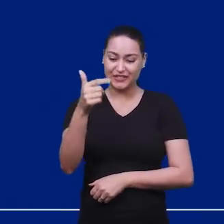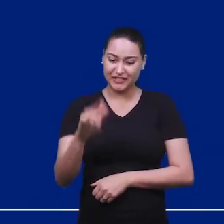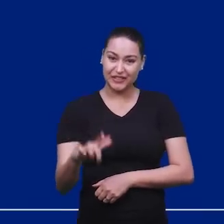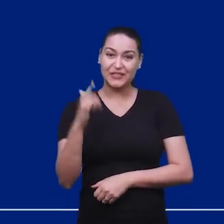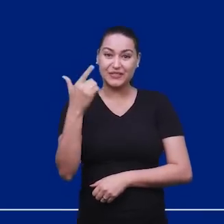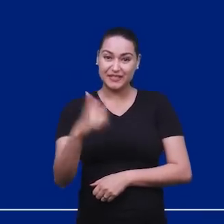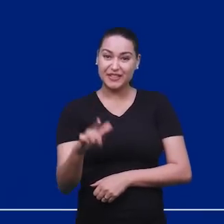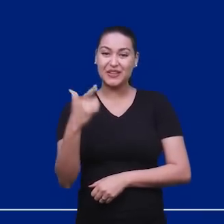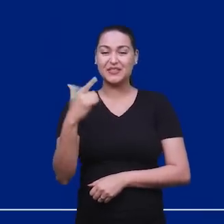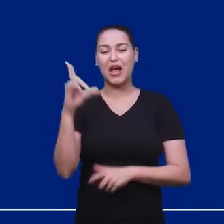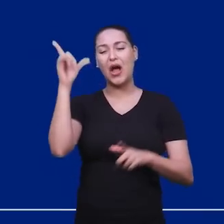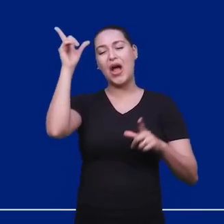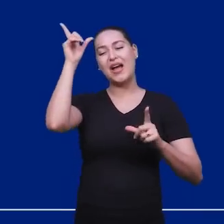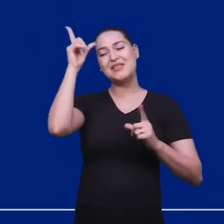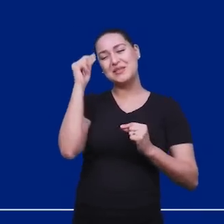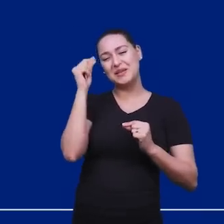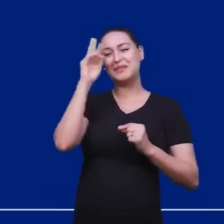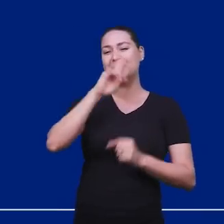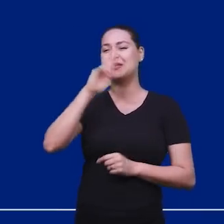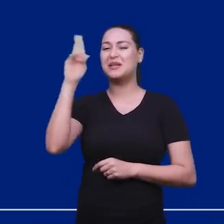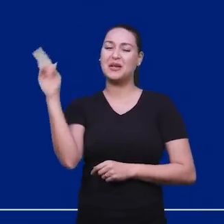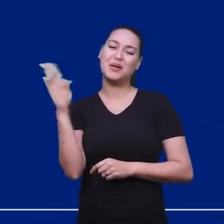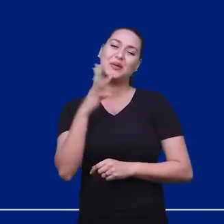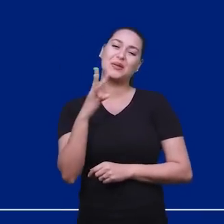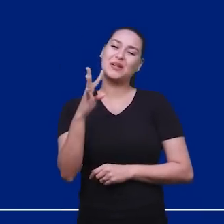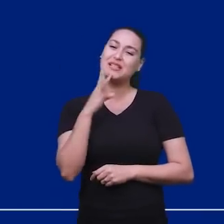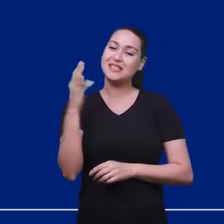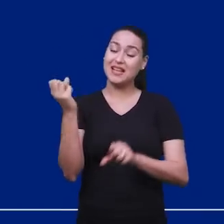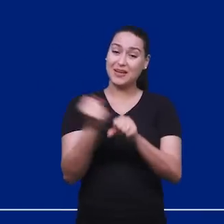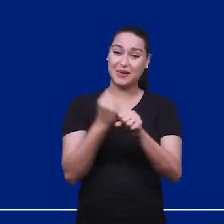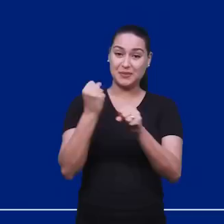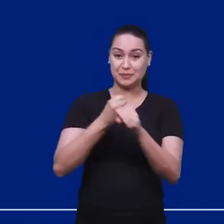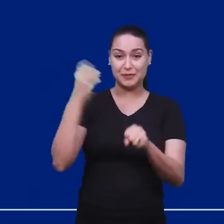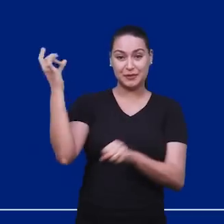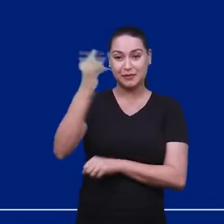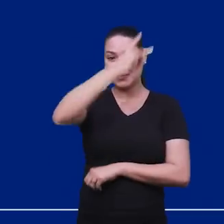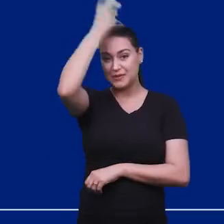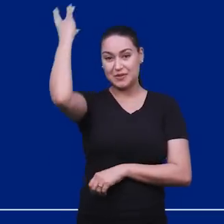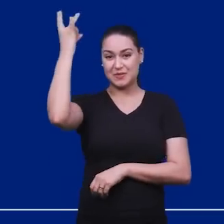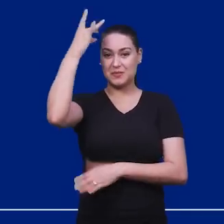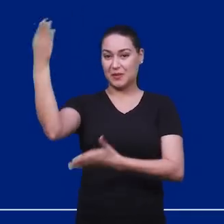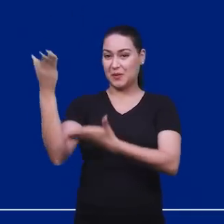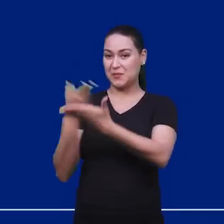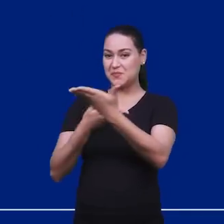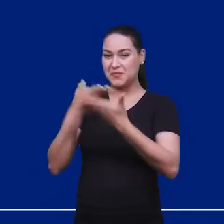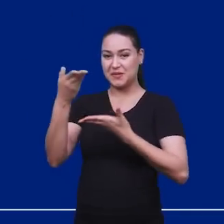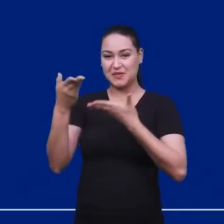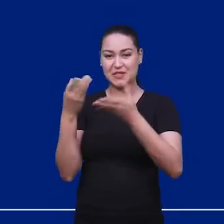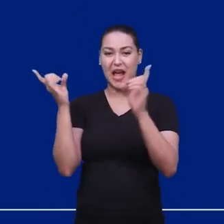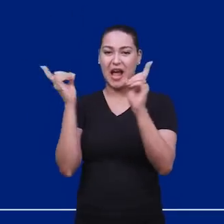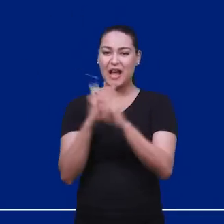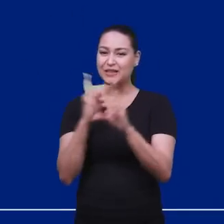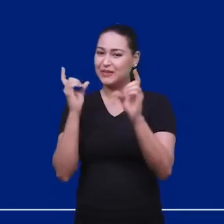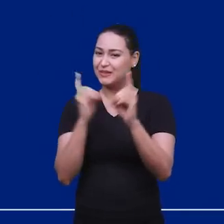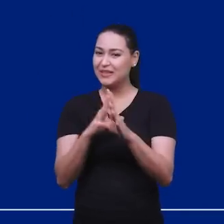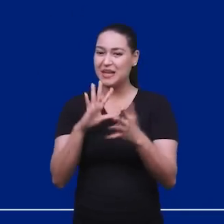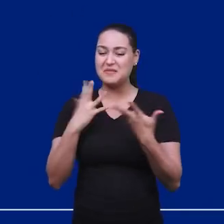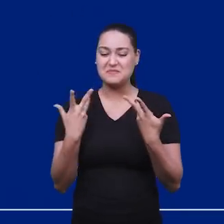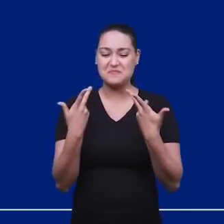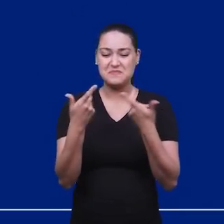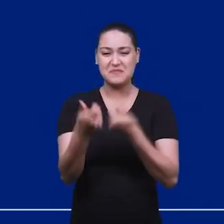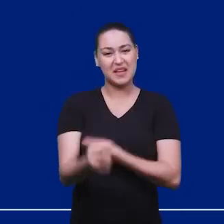assistir sempre. É um descanso no Senhor conhecer esta obra do Espírito que compartilha uma